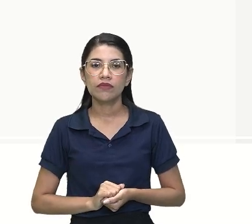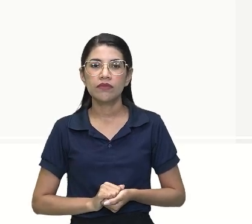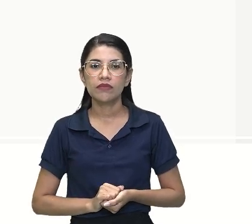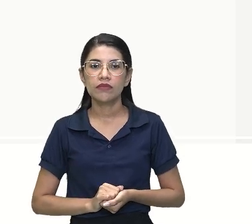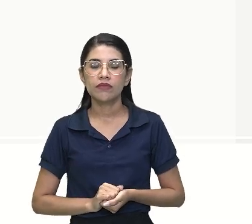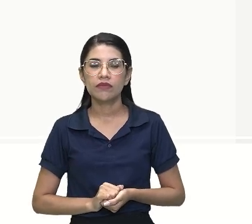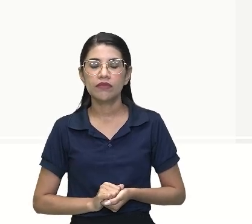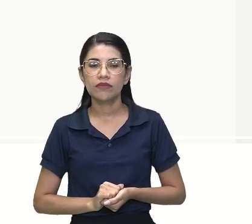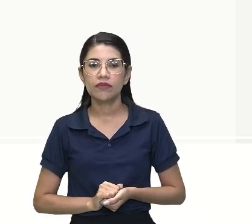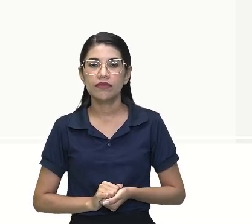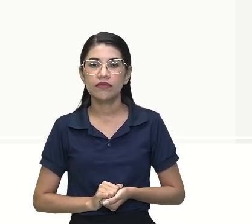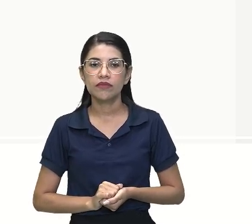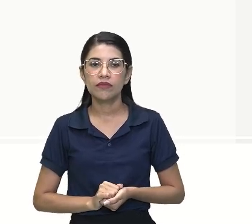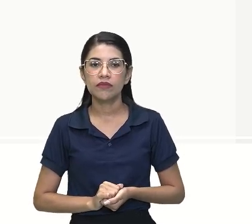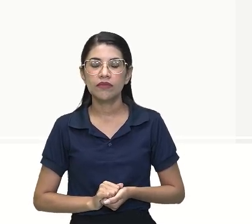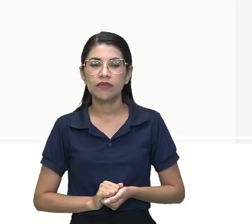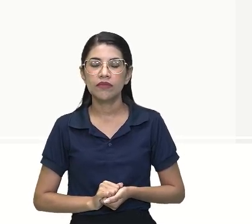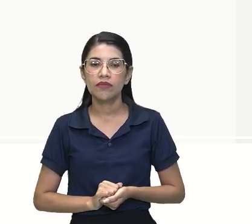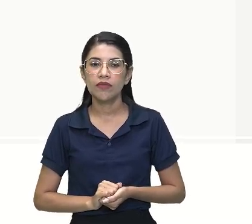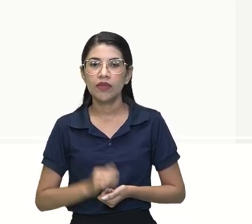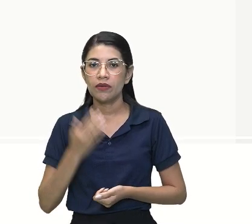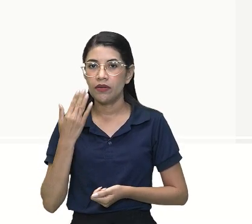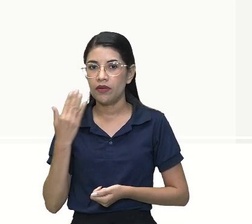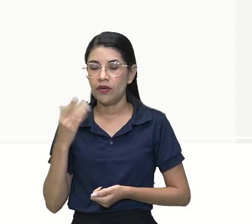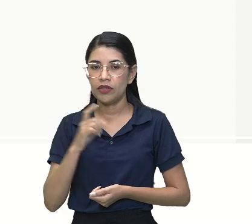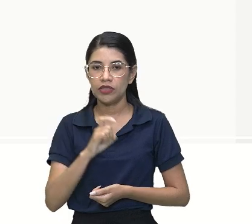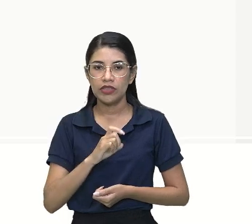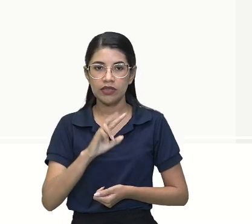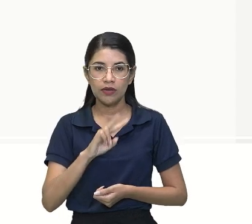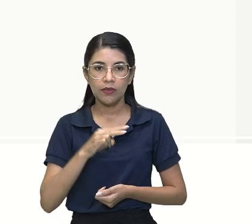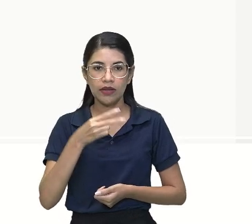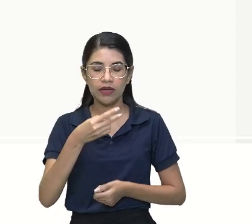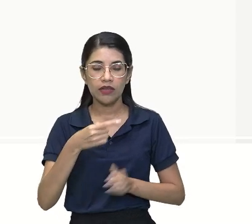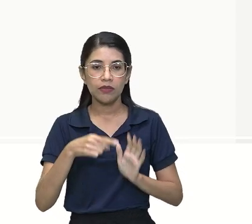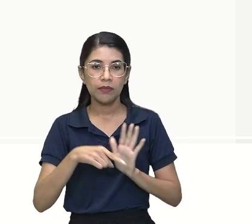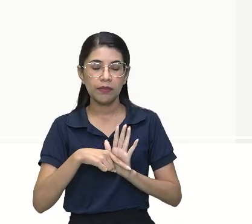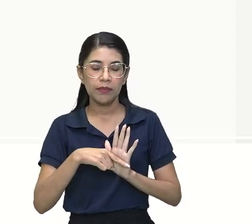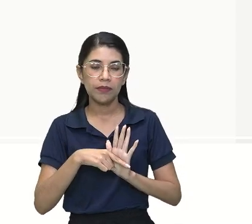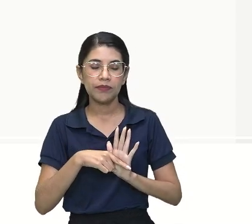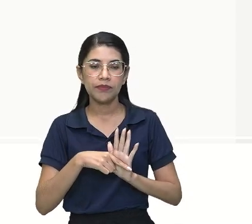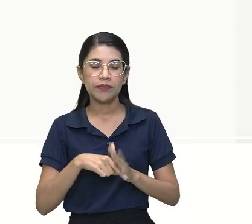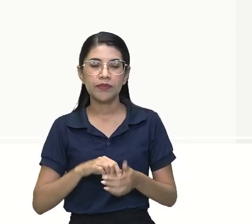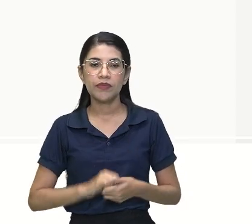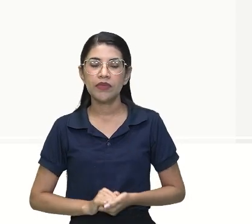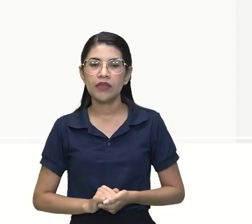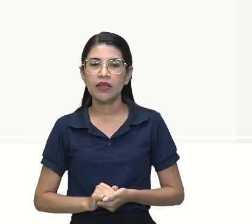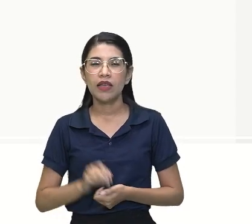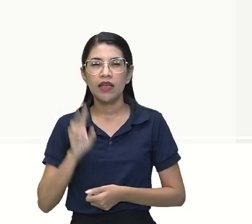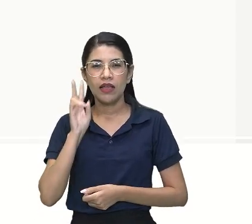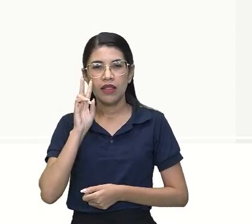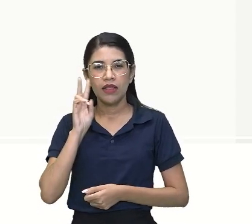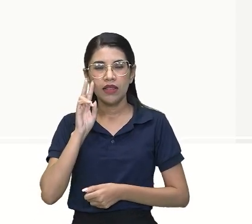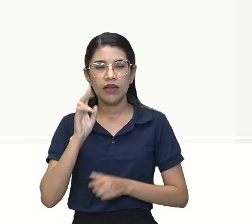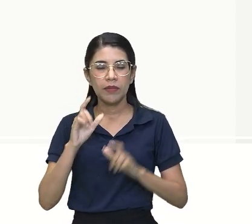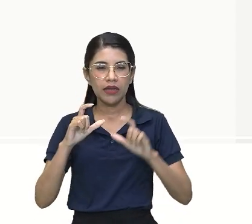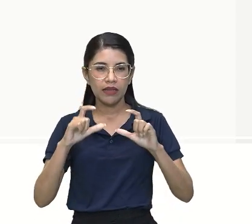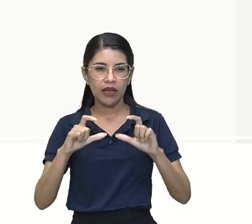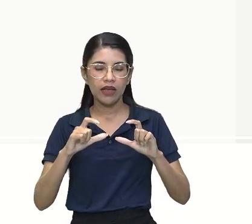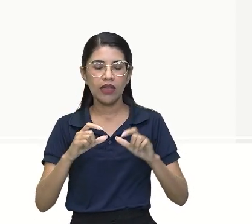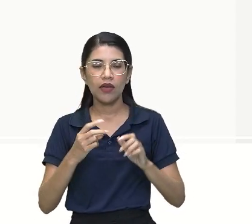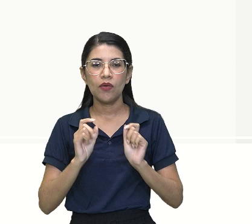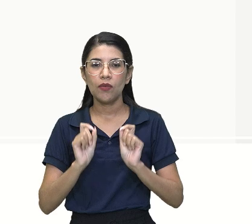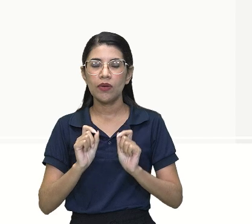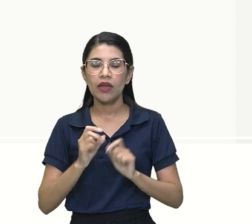ó. X ao quadrado menos esse 10x, lembra que ele era 2